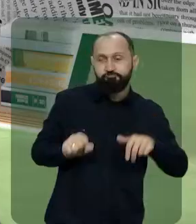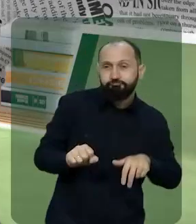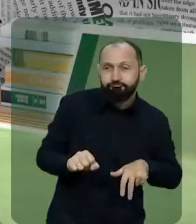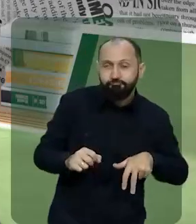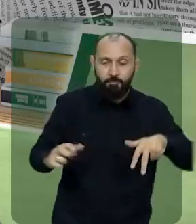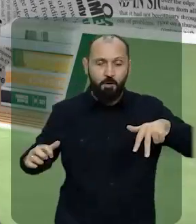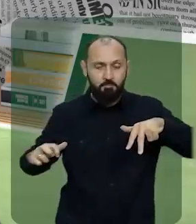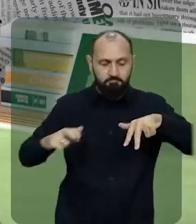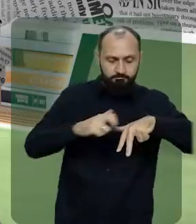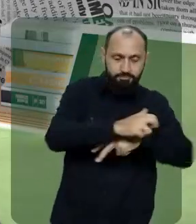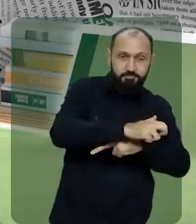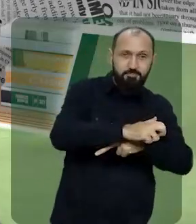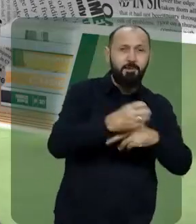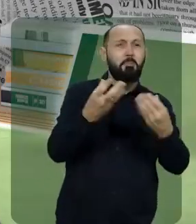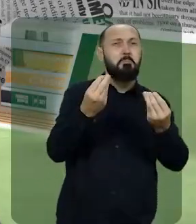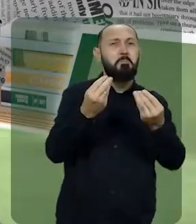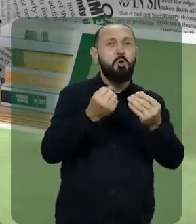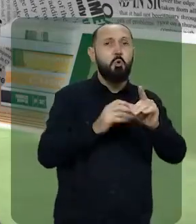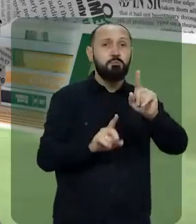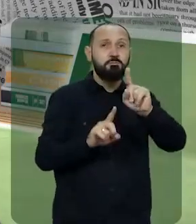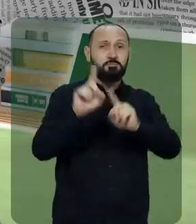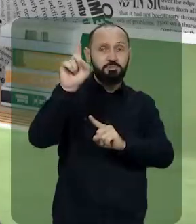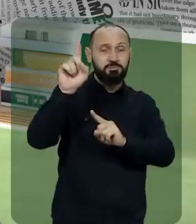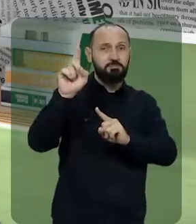a participação do DETRAN, porque